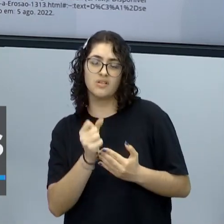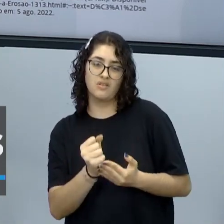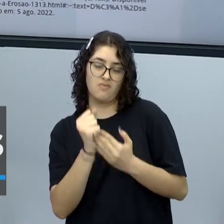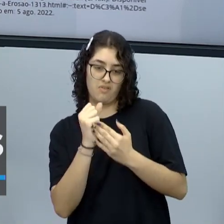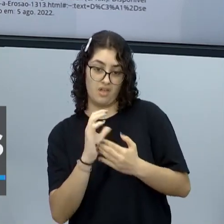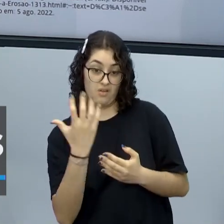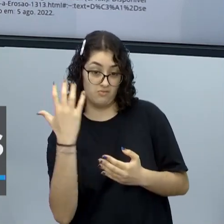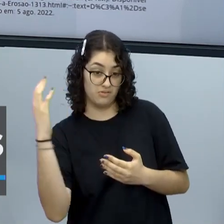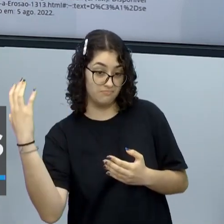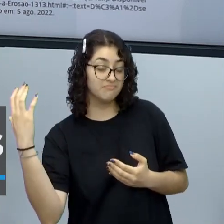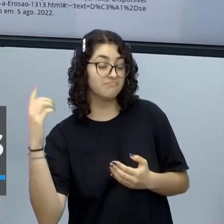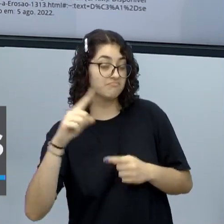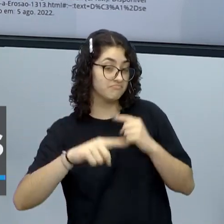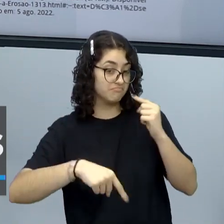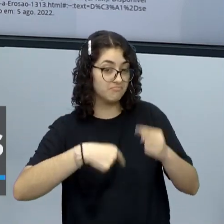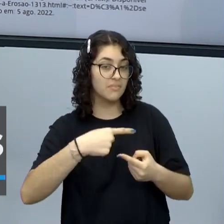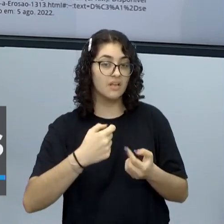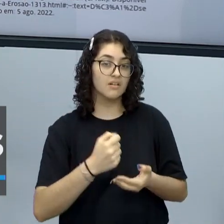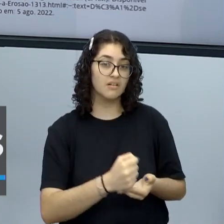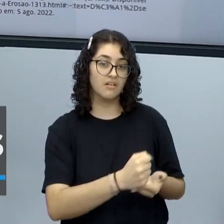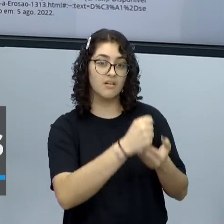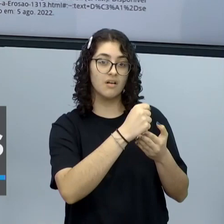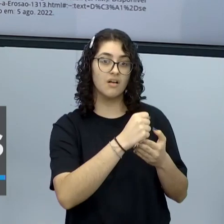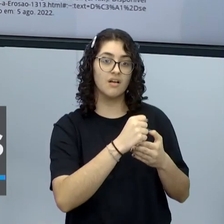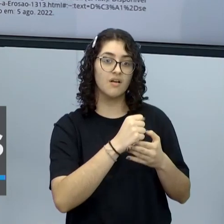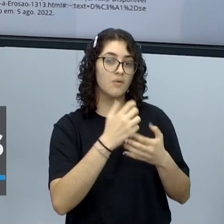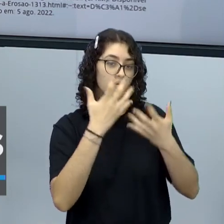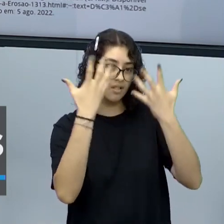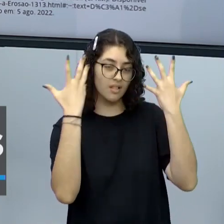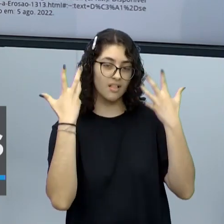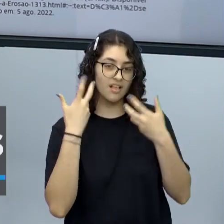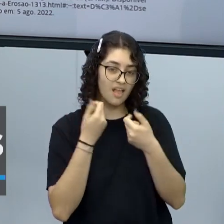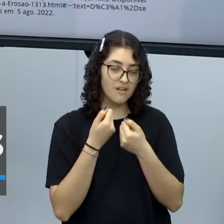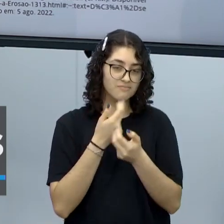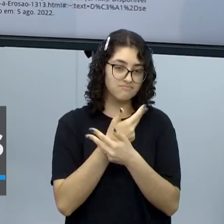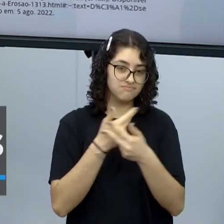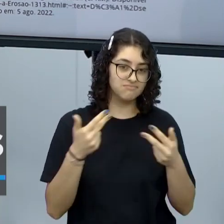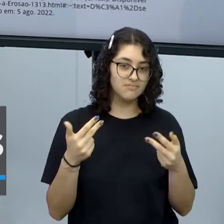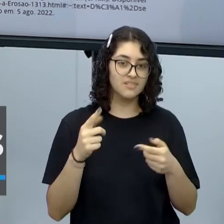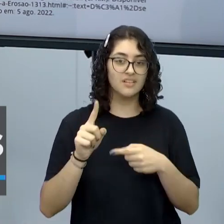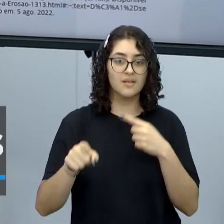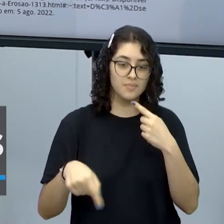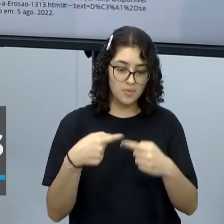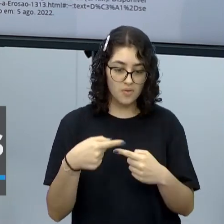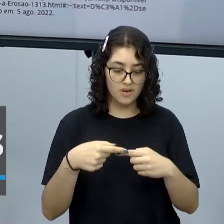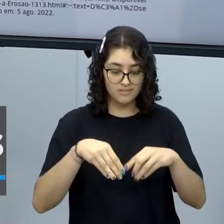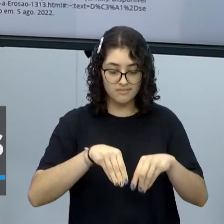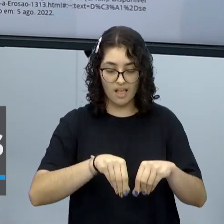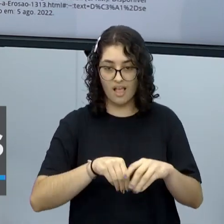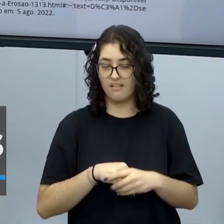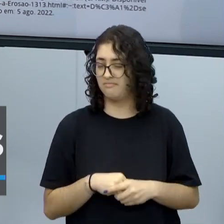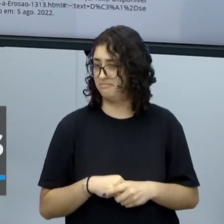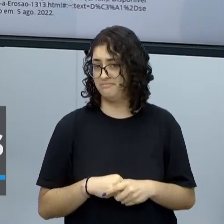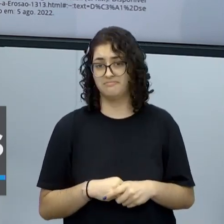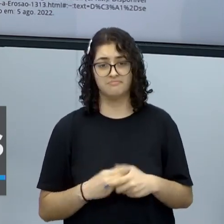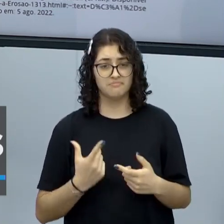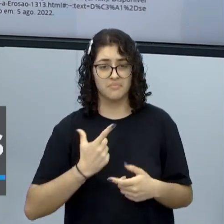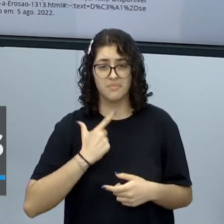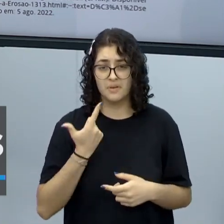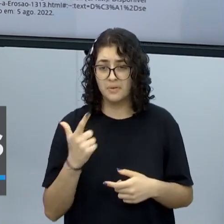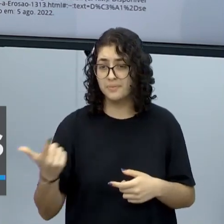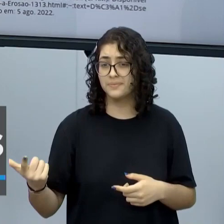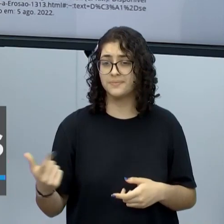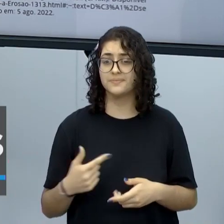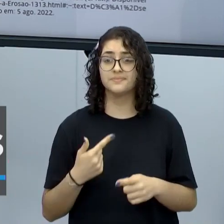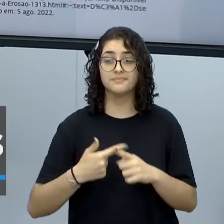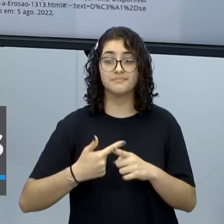árvores primeiro, depois a gente salva o mico-leão-dourado e, por último, a gente salva o solo. Isso não existe. Por causa que